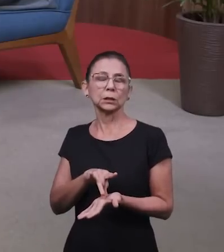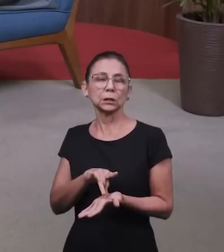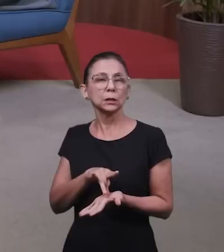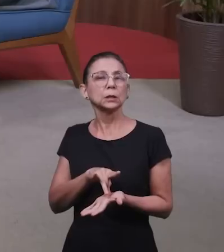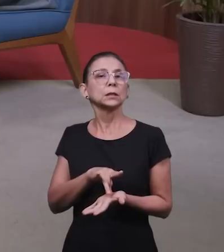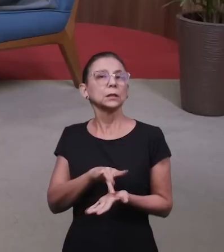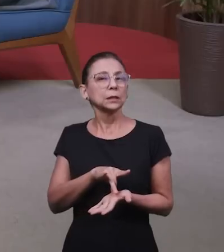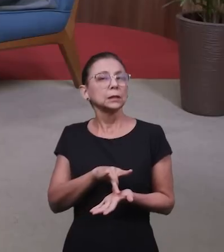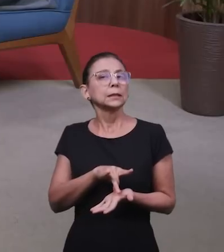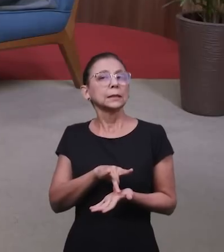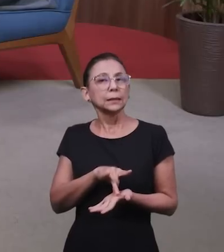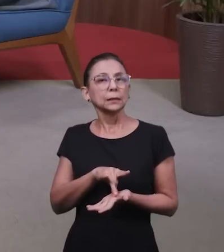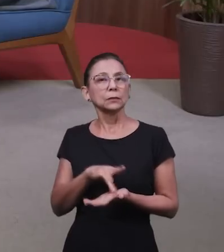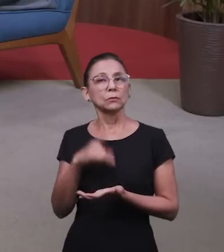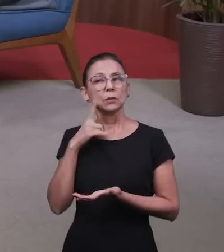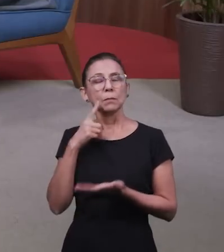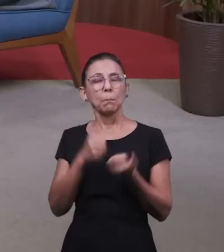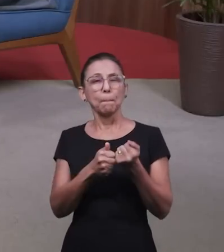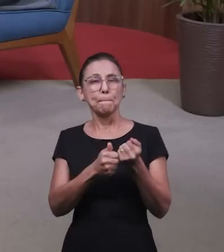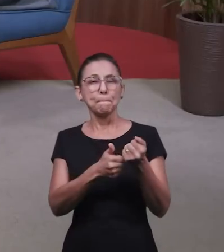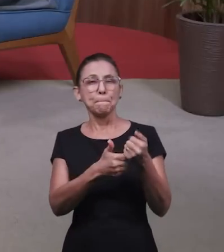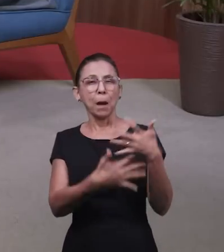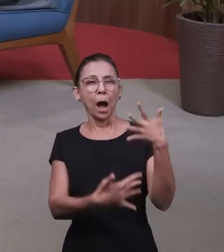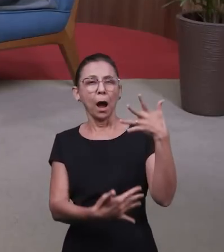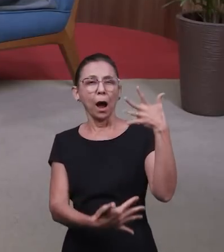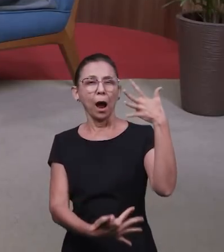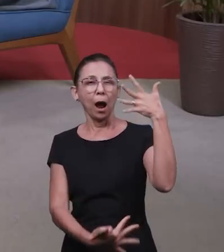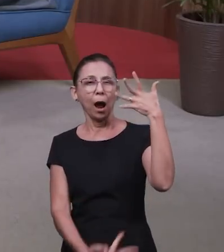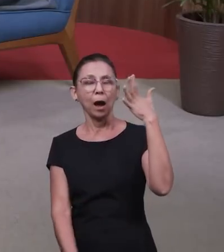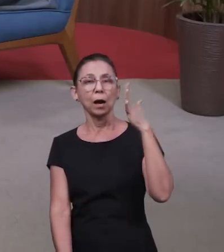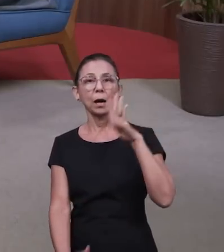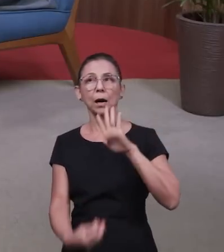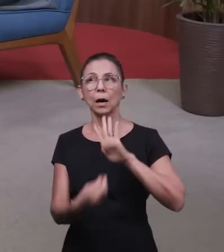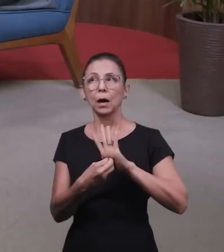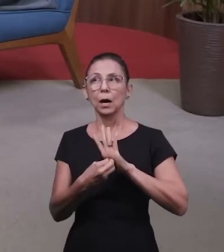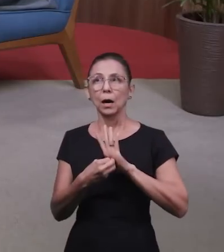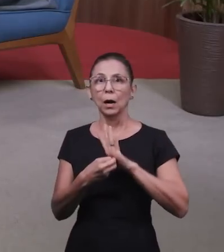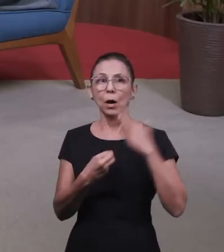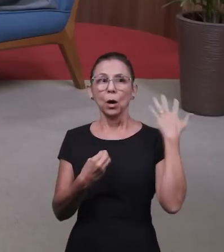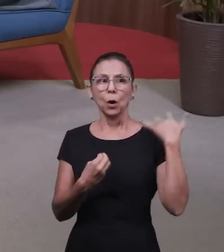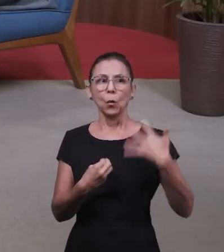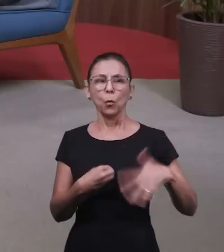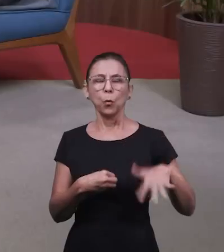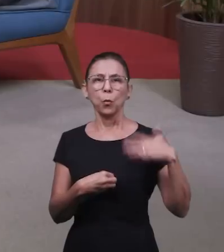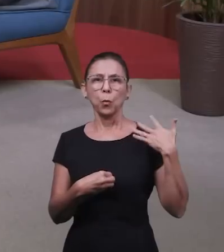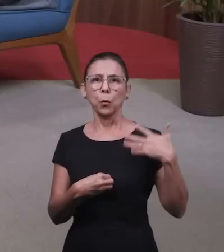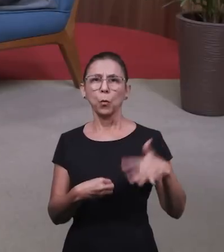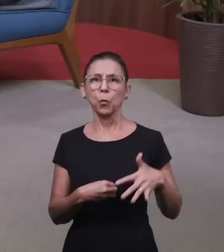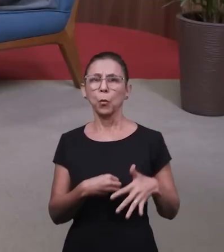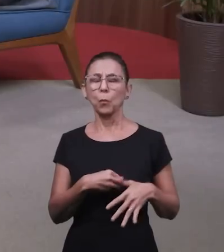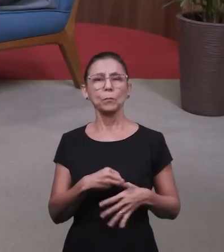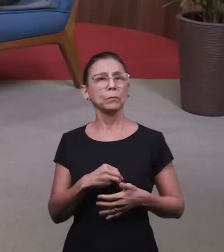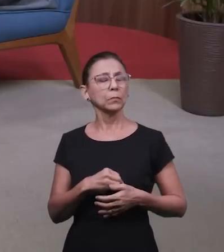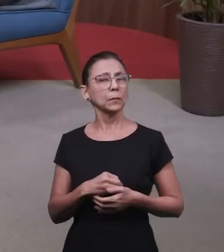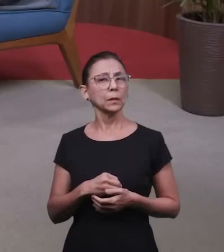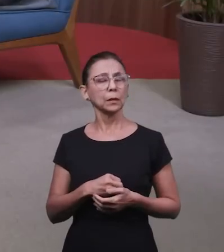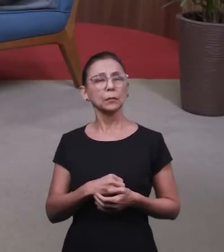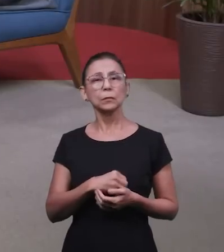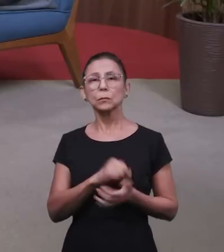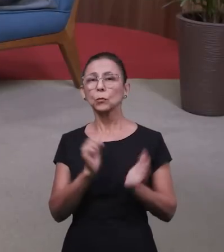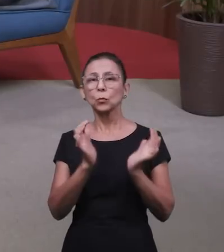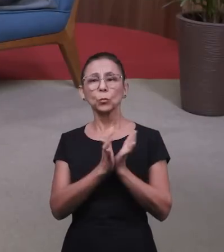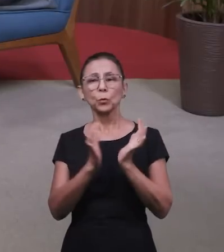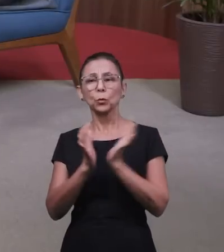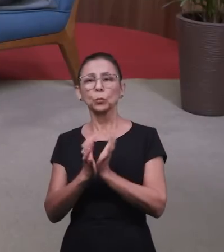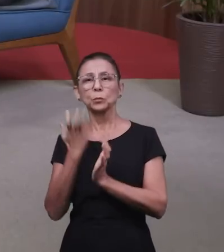uma quantidade impressionante de conteúdos. Você pode navegar, tem conteúdo para criança, intermediário,